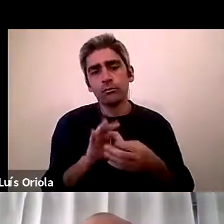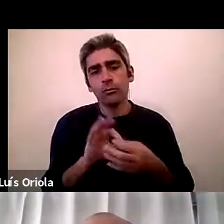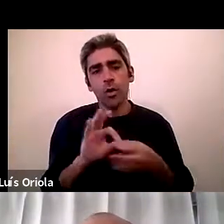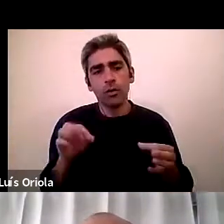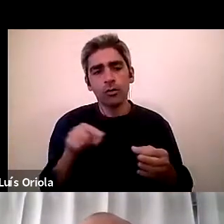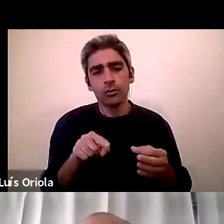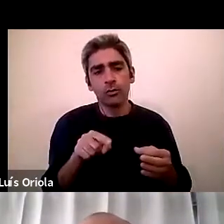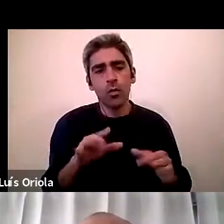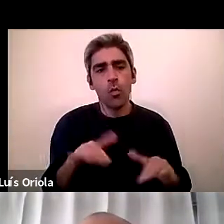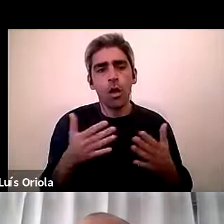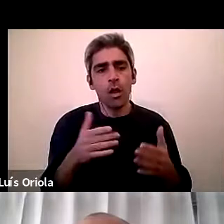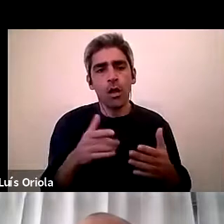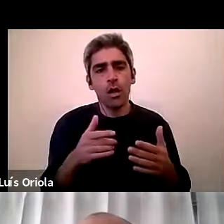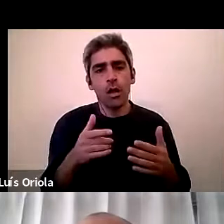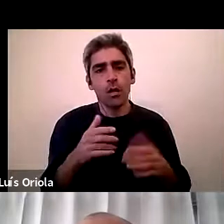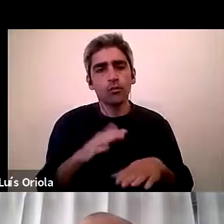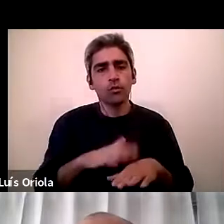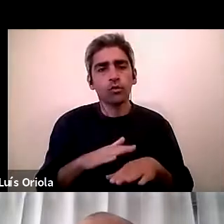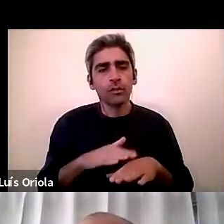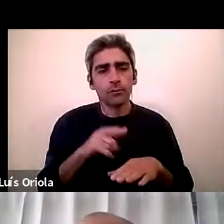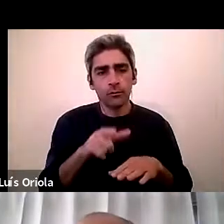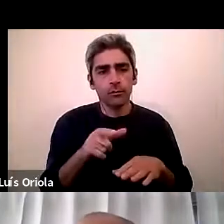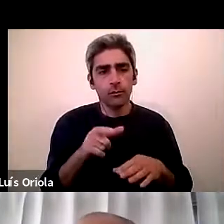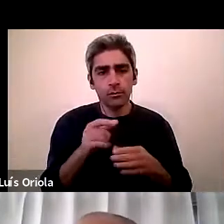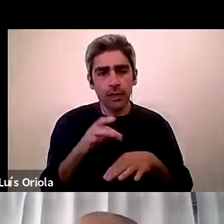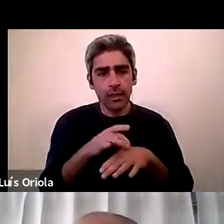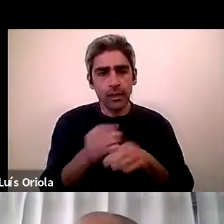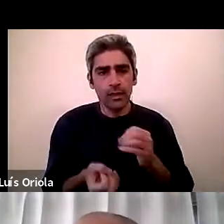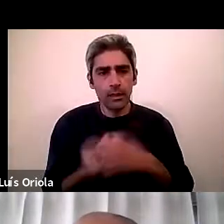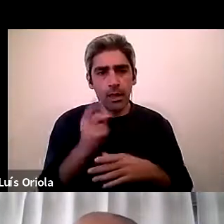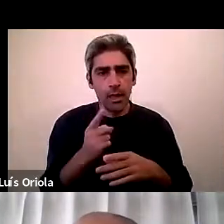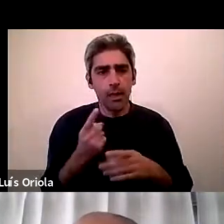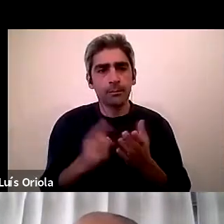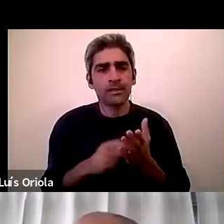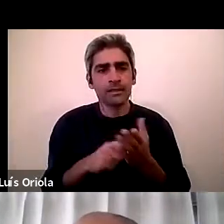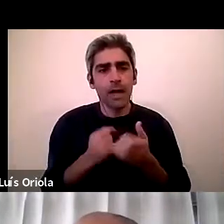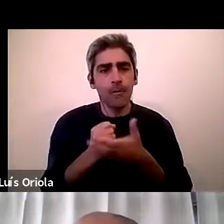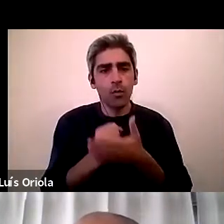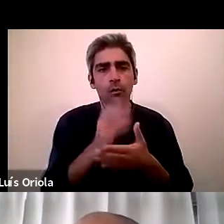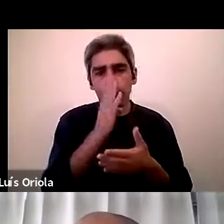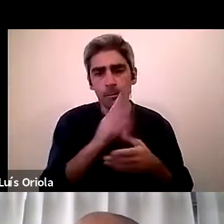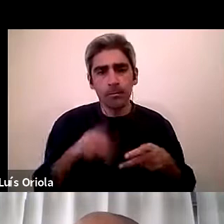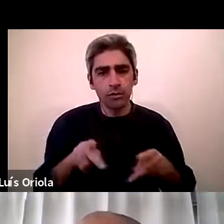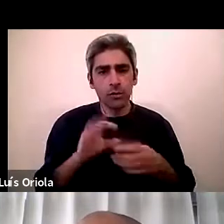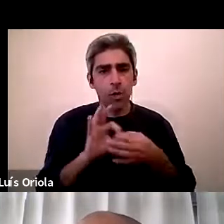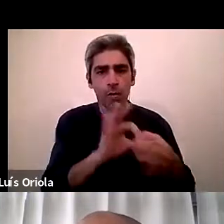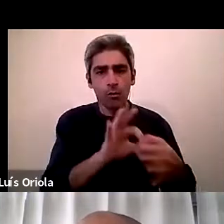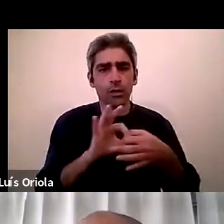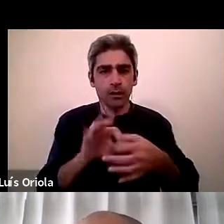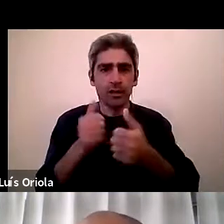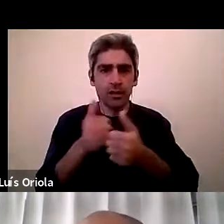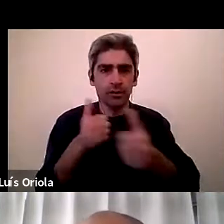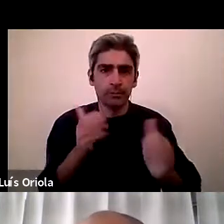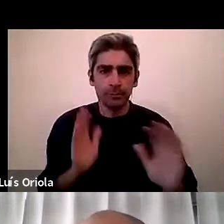é a razão de ser deste guia. Precisavam de apoio na implementação de metodologias colaborativas à